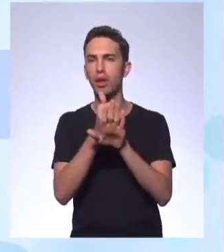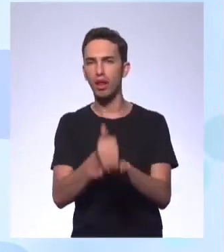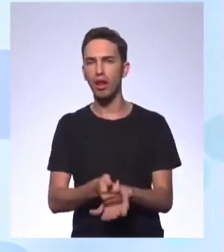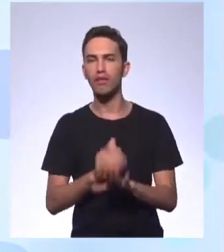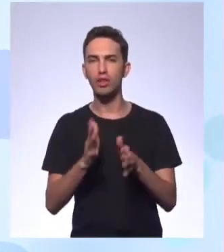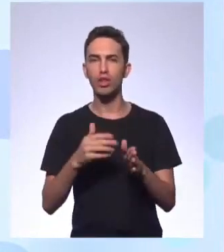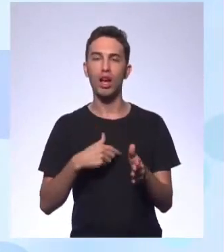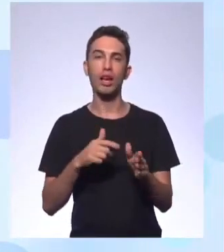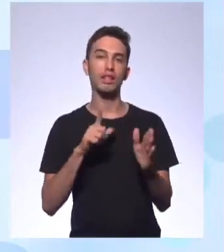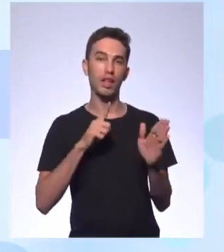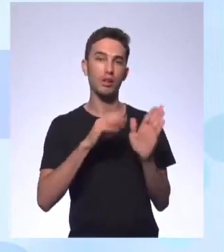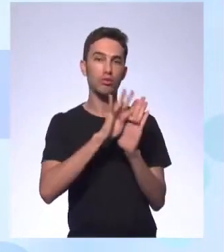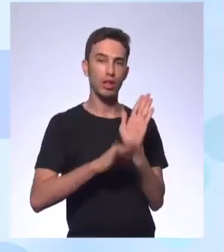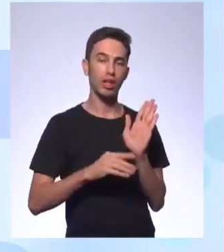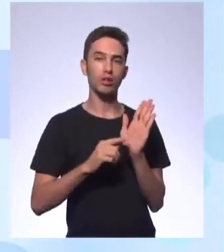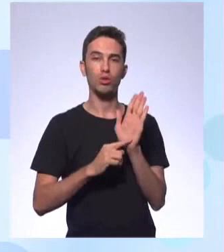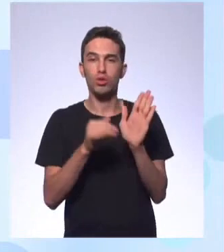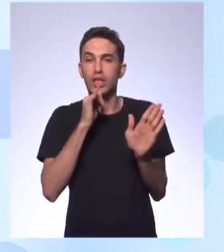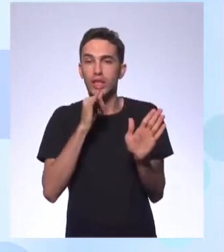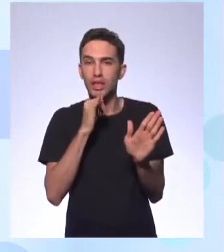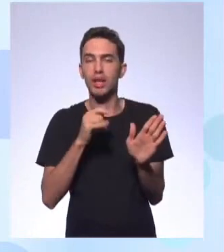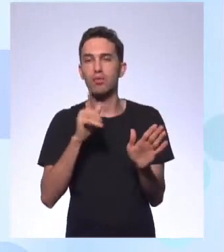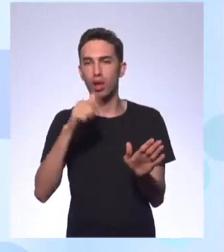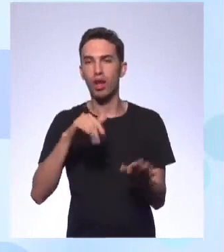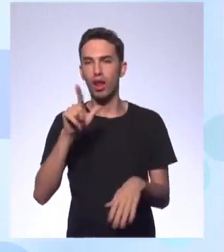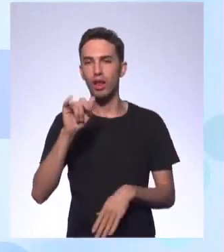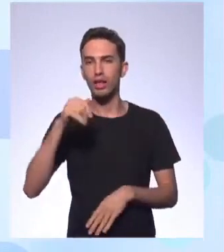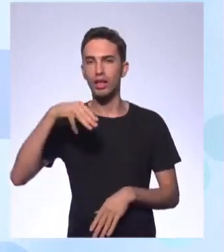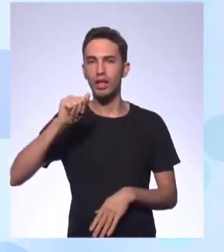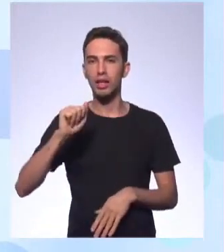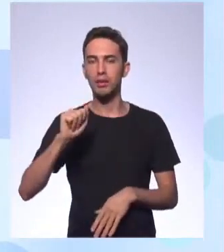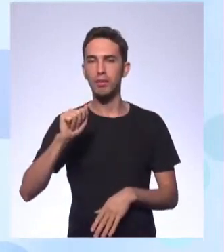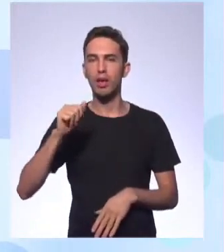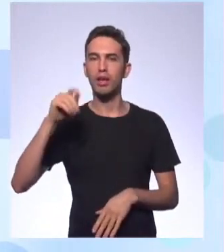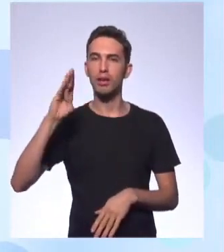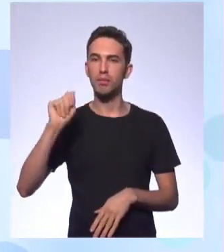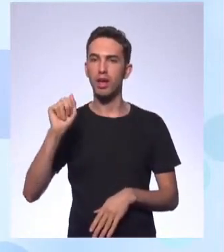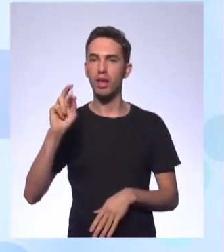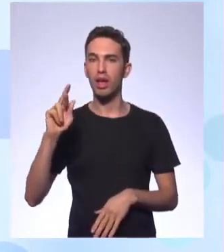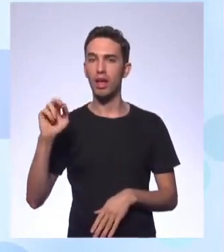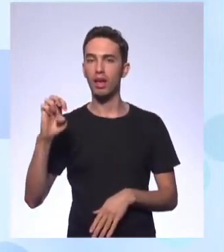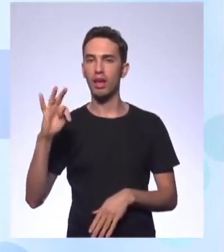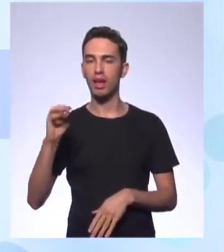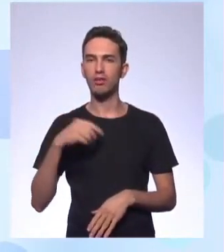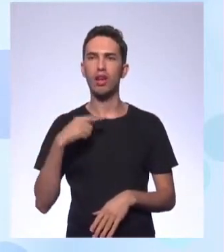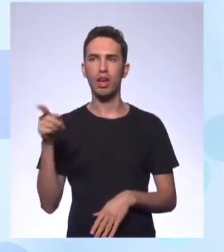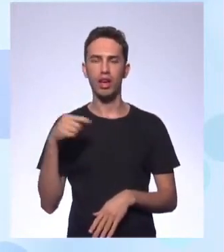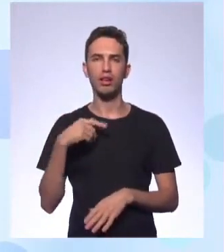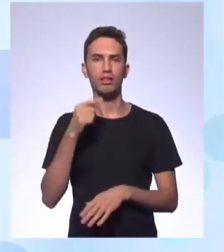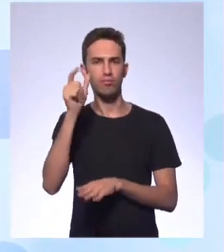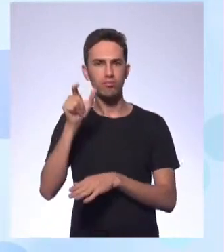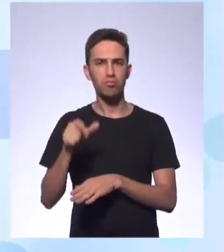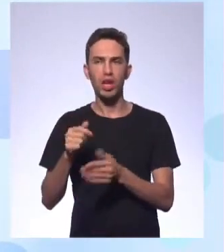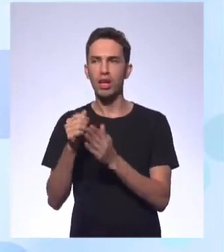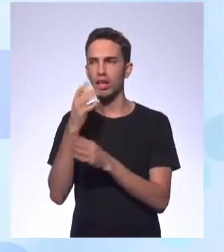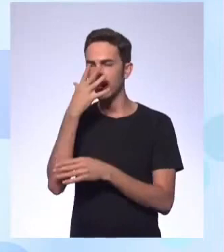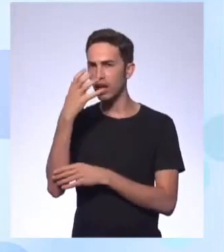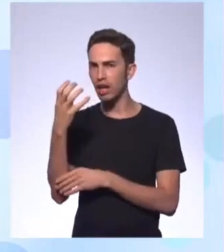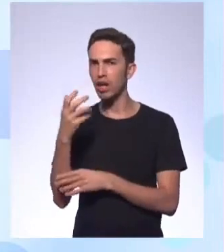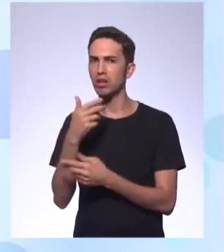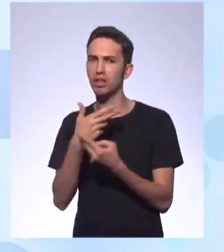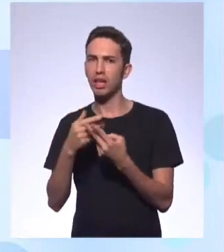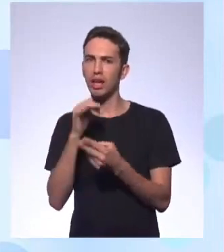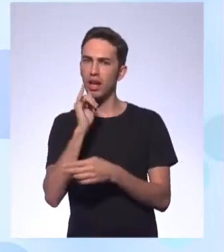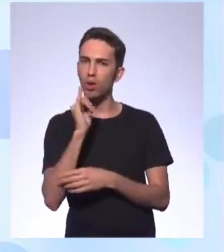do Lima Barreto como exemplo, então isso é importante, que é um ótimo contista, um ótimo cronista, né? O Lima Barreto, além de ótimo romancista,